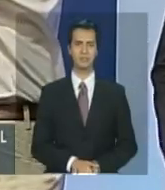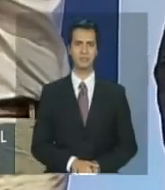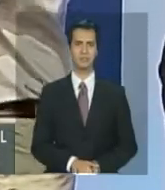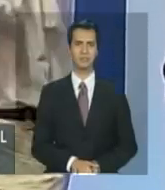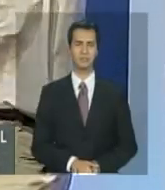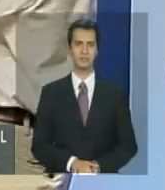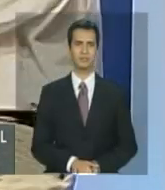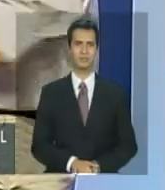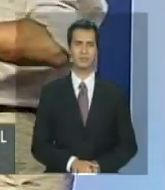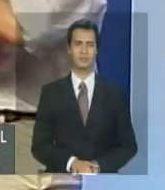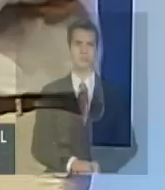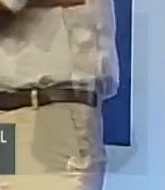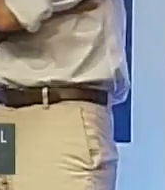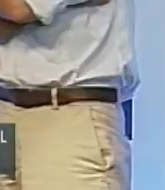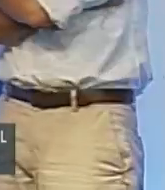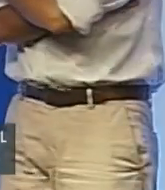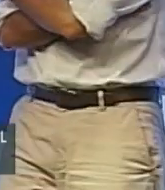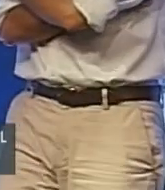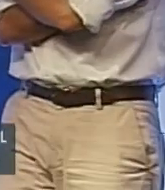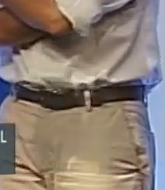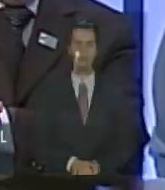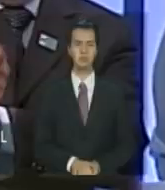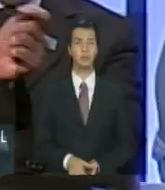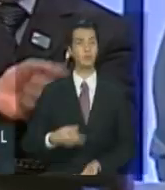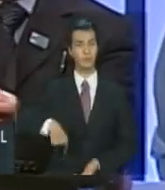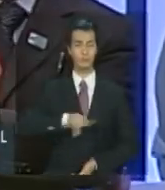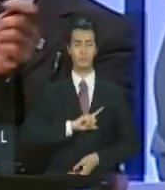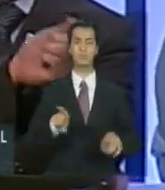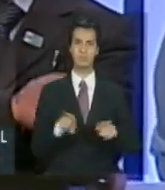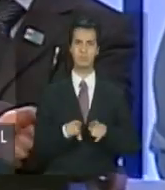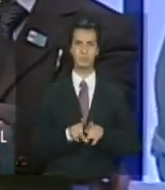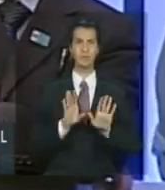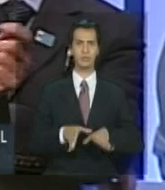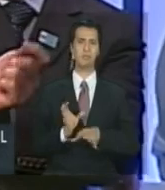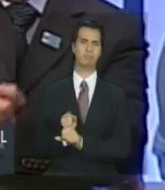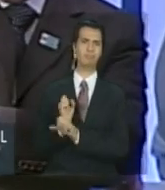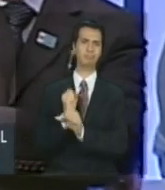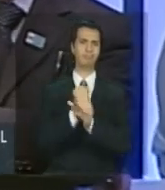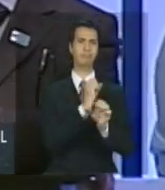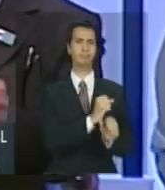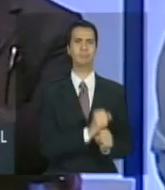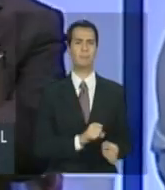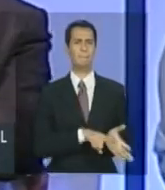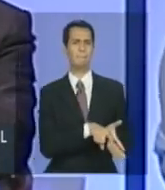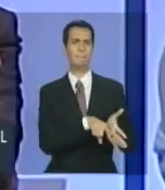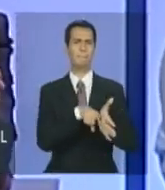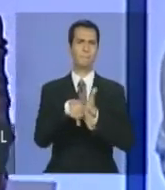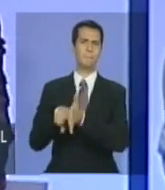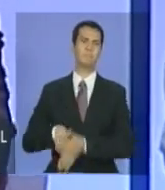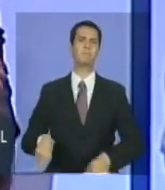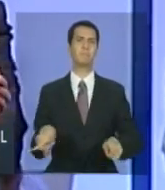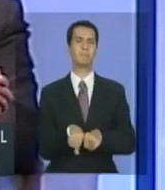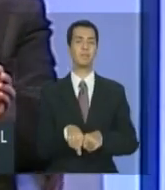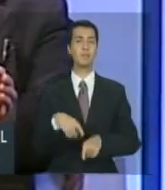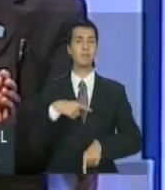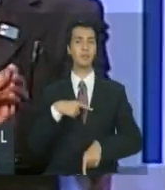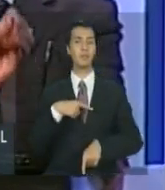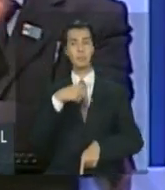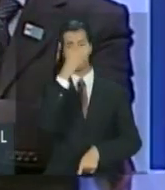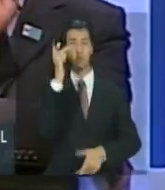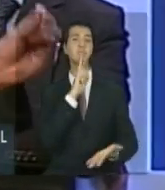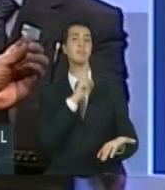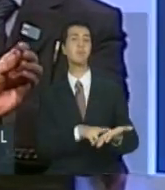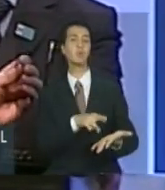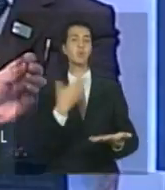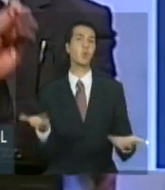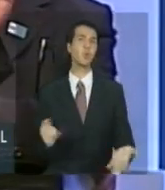Todo mundo mora perto da linha do trem, Madureira? A gente faz um censo, né, das pessoas dizem a raça e tal, e a gente tem 70 pessoas